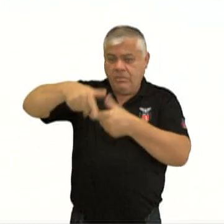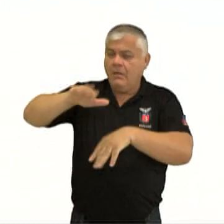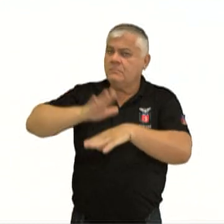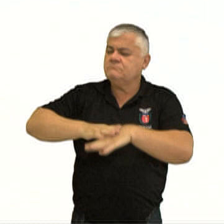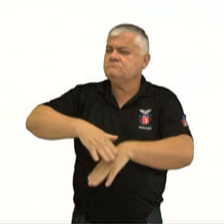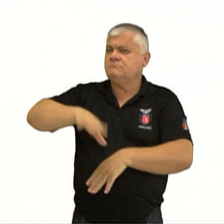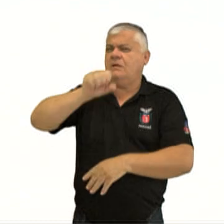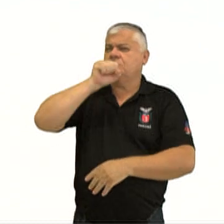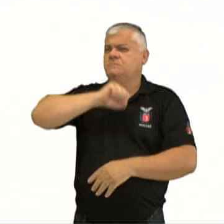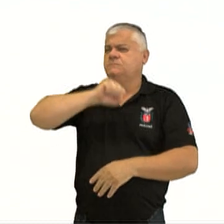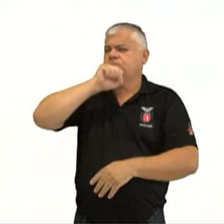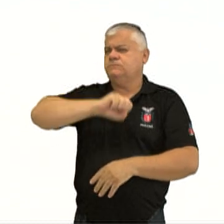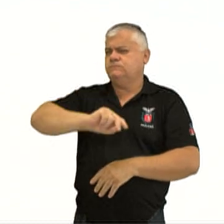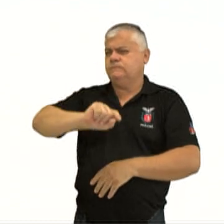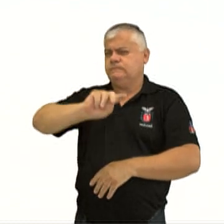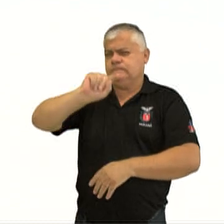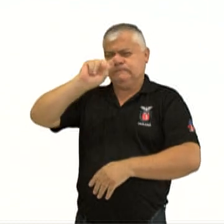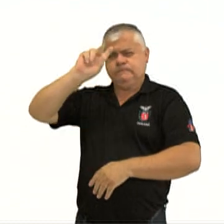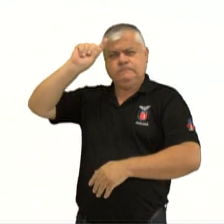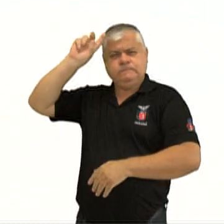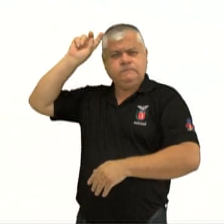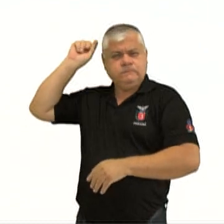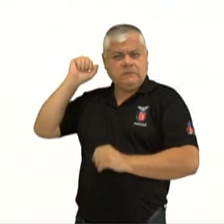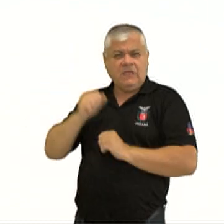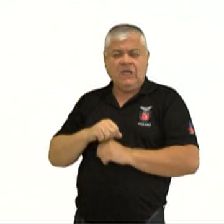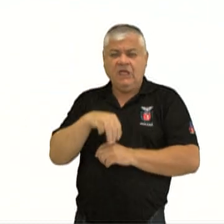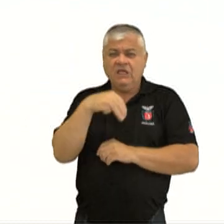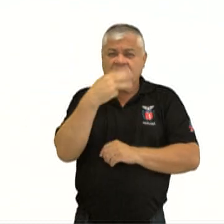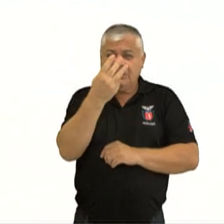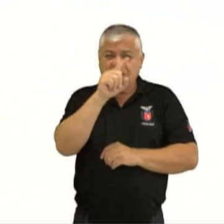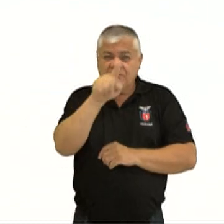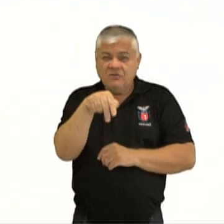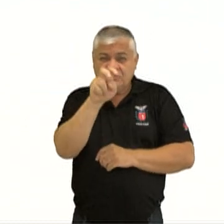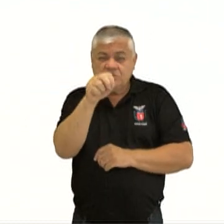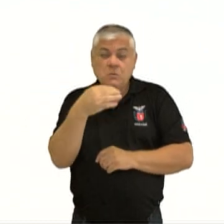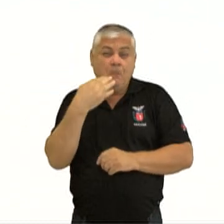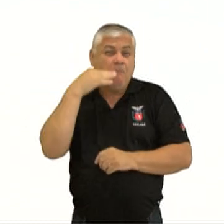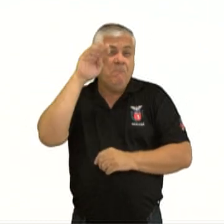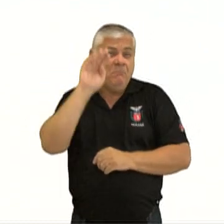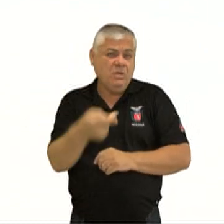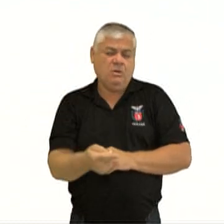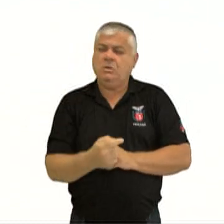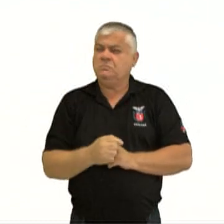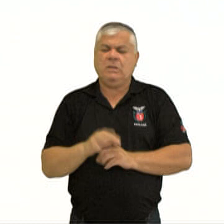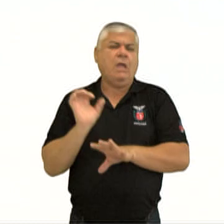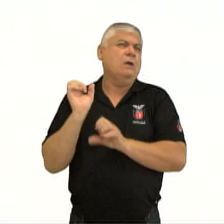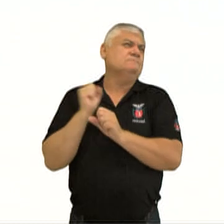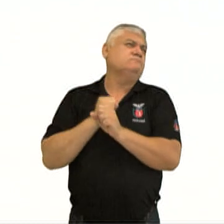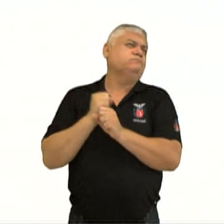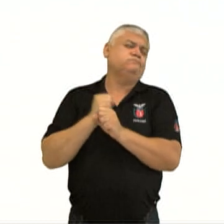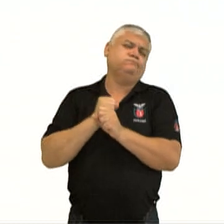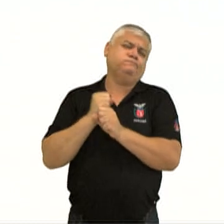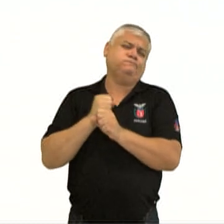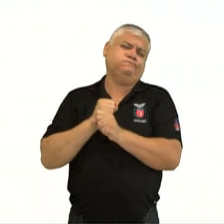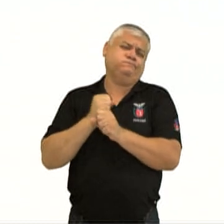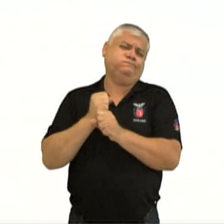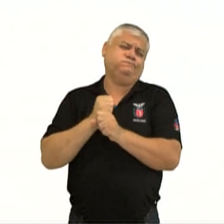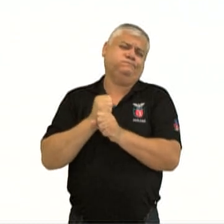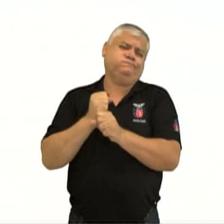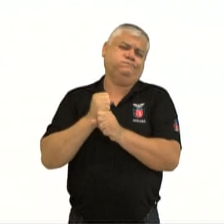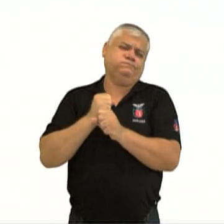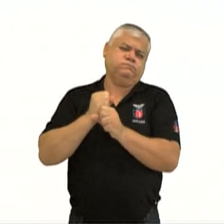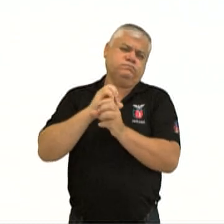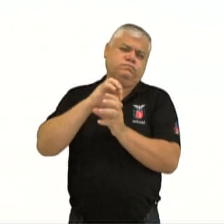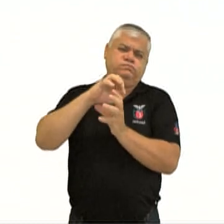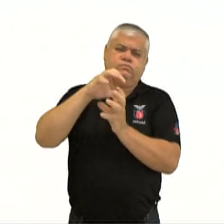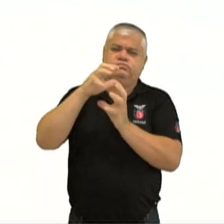3,5 bilhões de anos. Ou seja, levou muitos anos, milhões de anos, para que aquelas